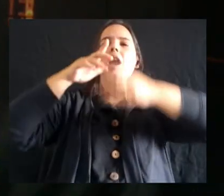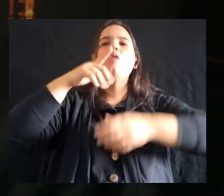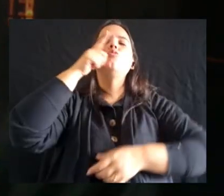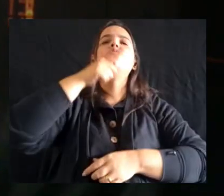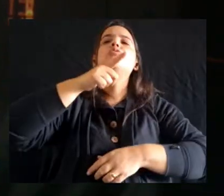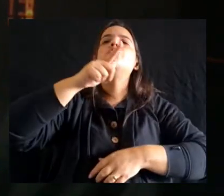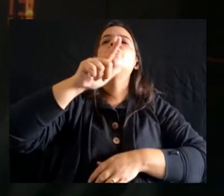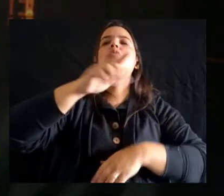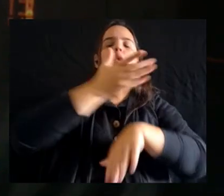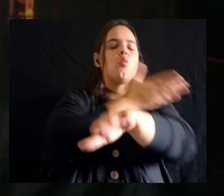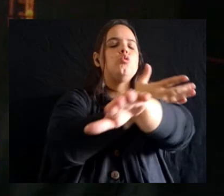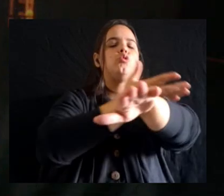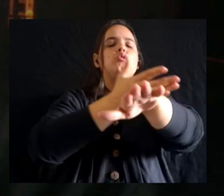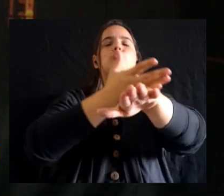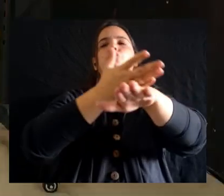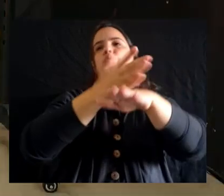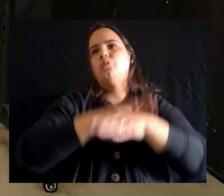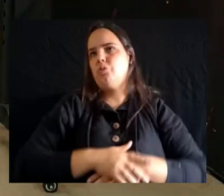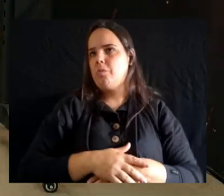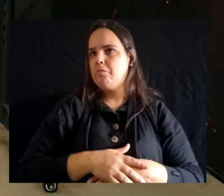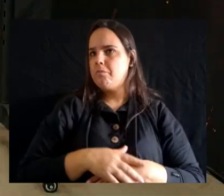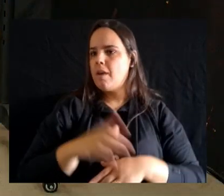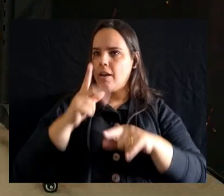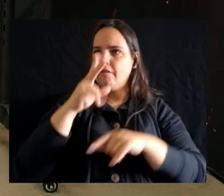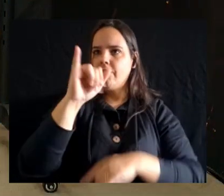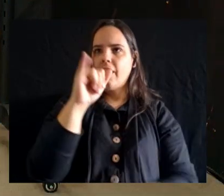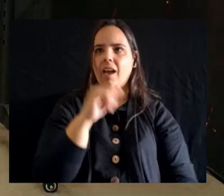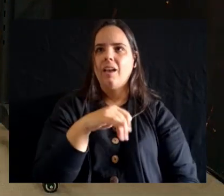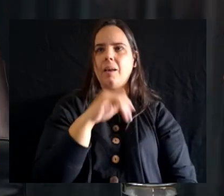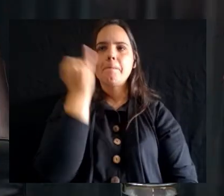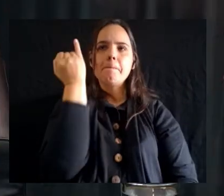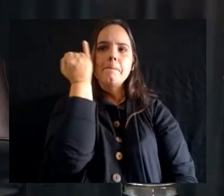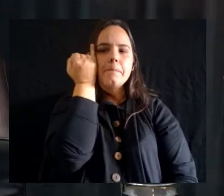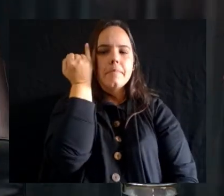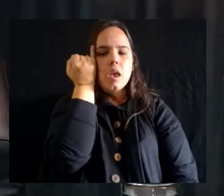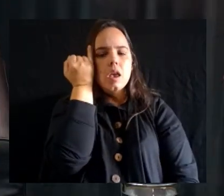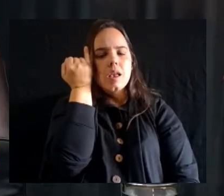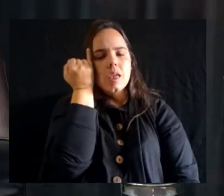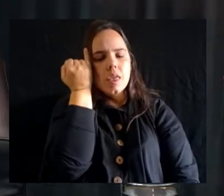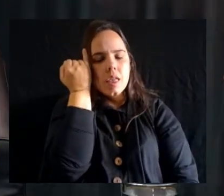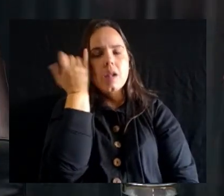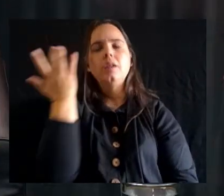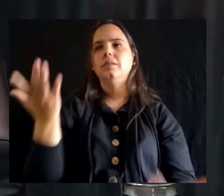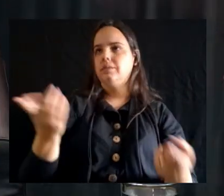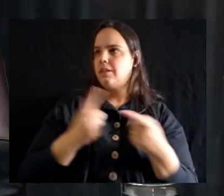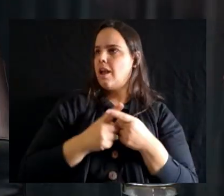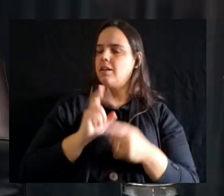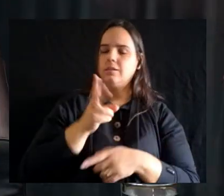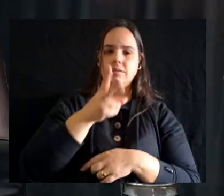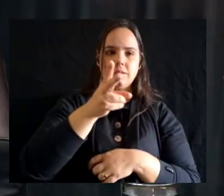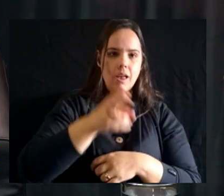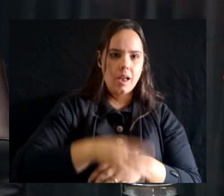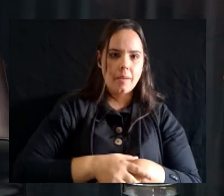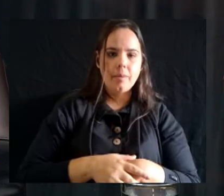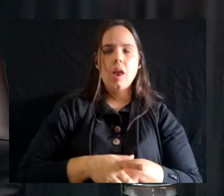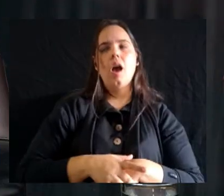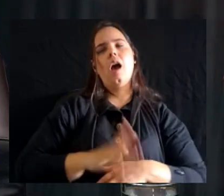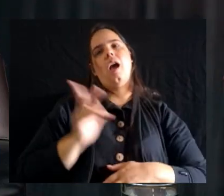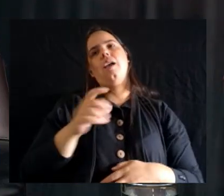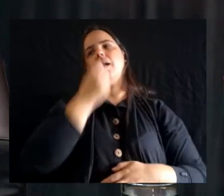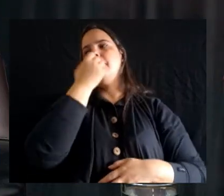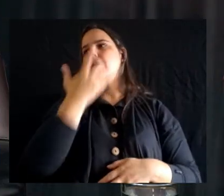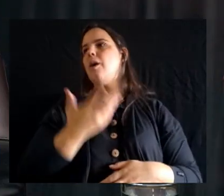ele é um pouquinho preguiçoso, ele se acostuma, né? Se acostuma, ele vai, né? Olha que é mais confortável, né? Ele vai